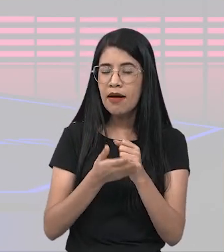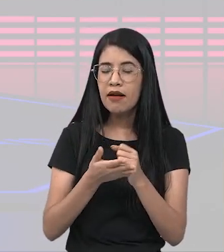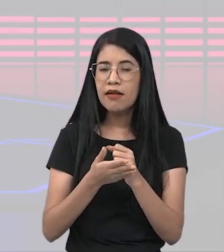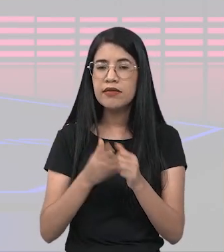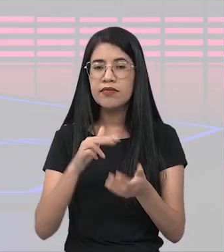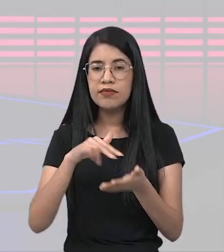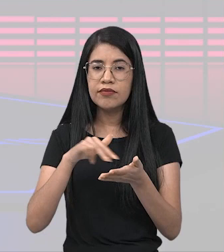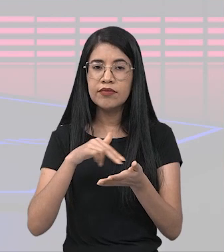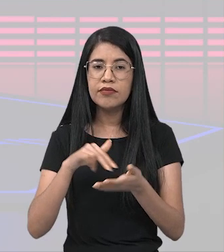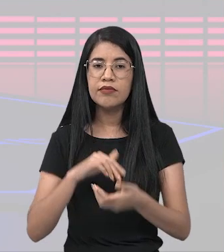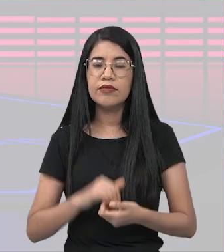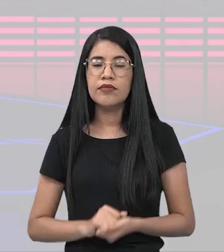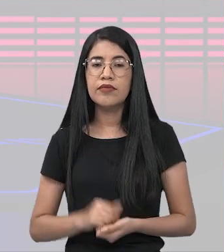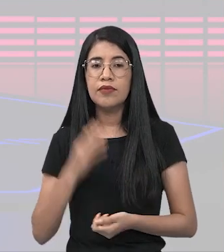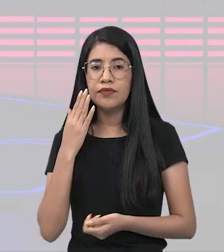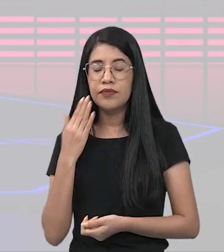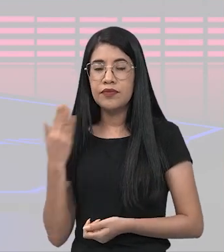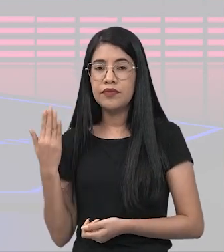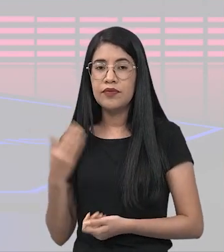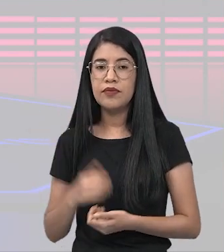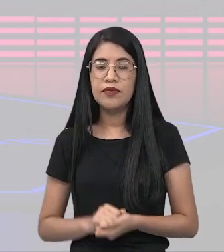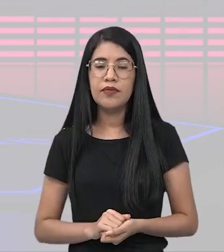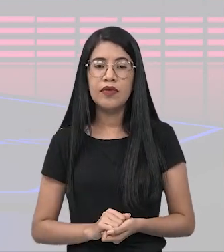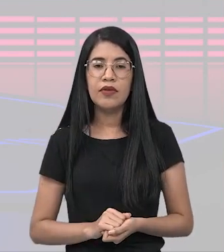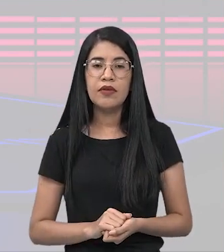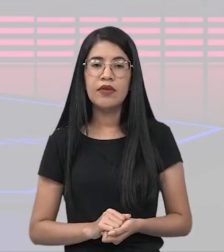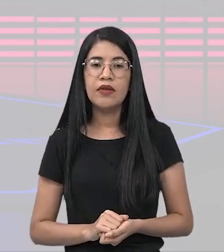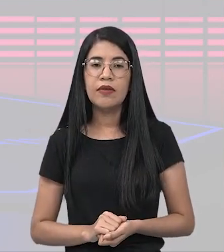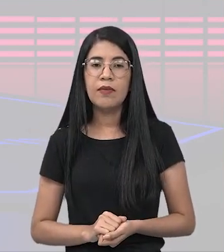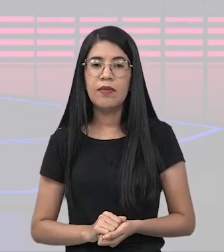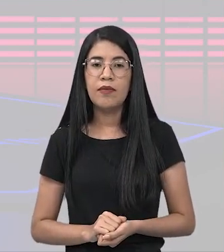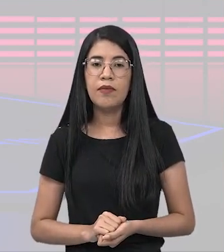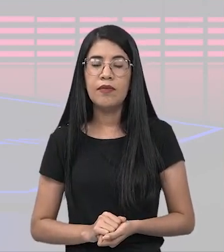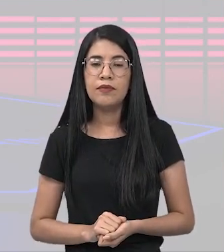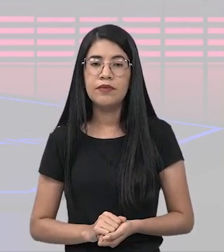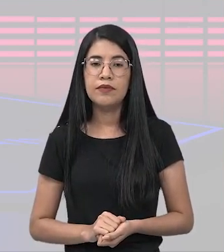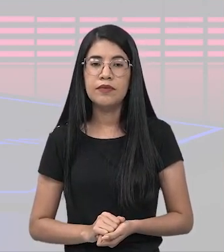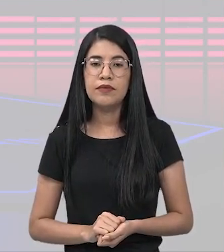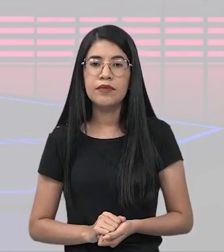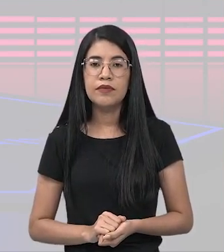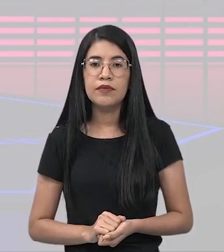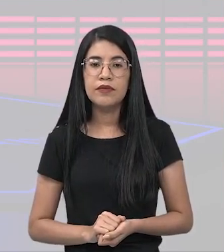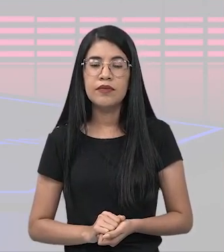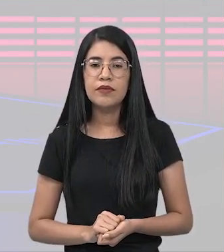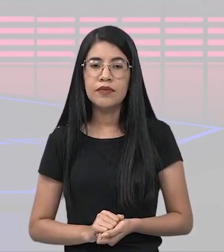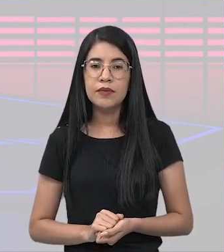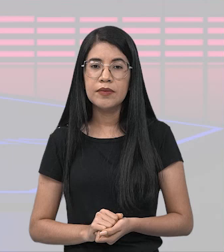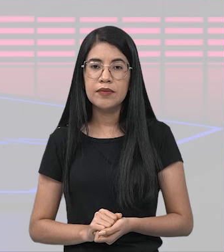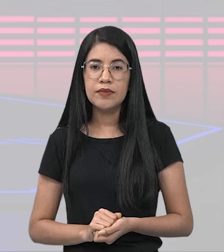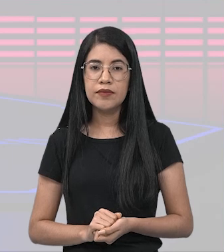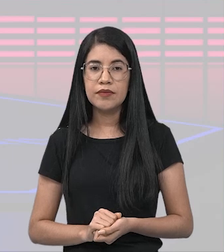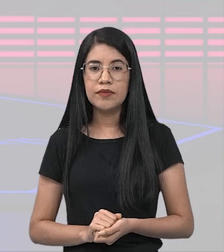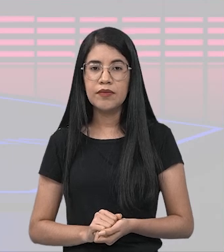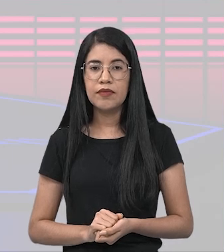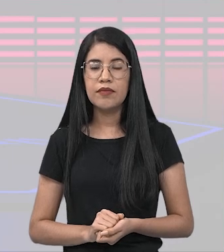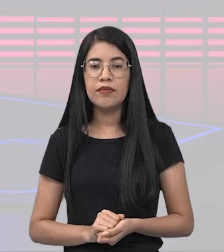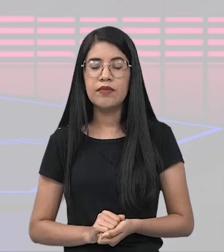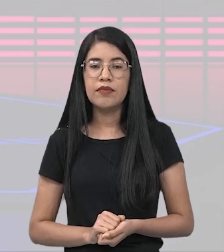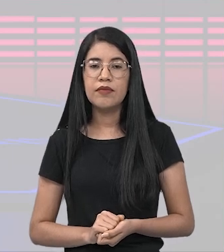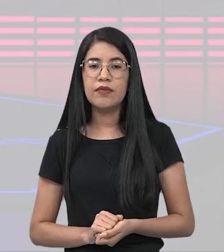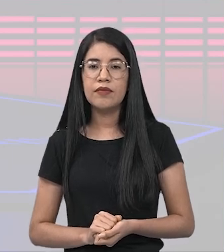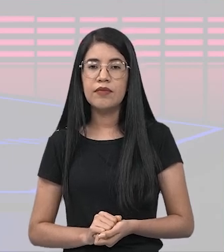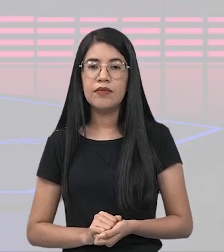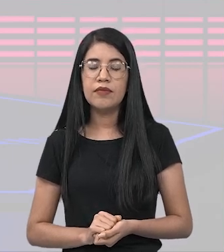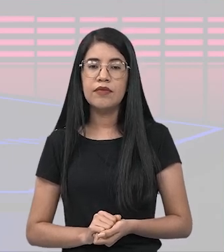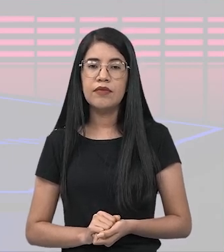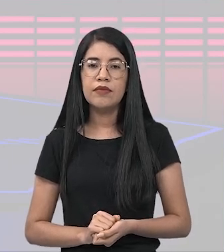hop. Vamos lá? A gente tem o breaking, a gente tem o grafite, a gente